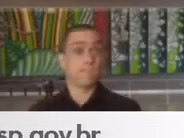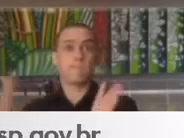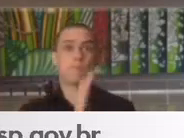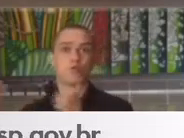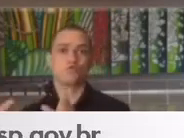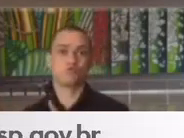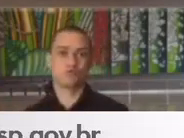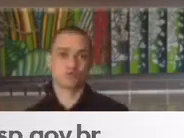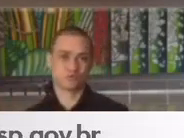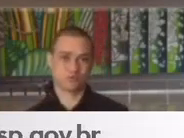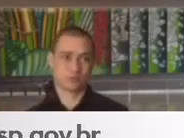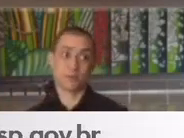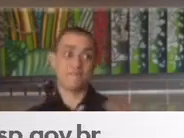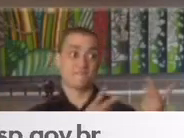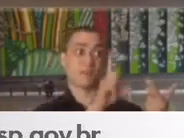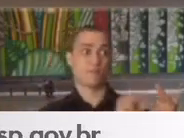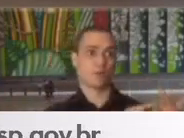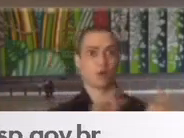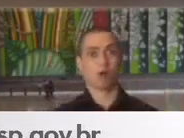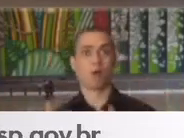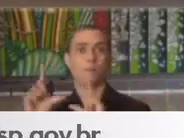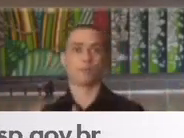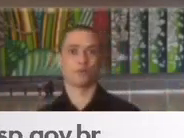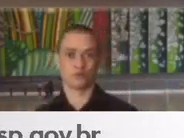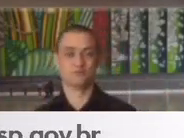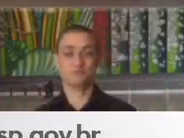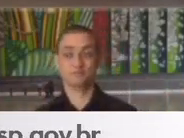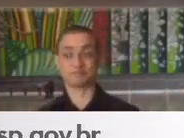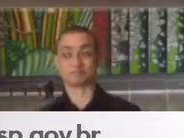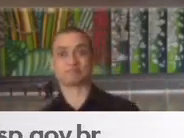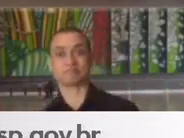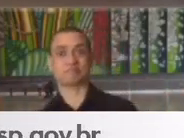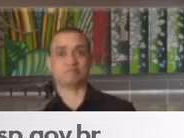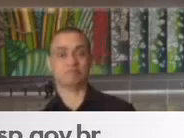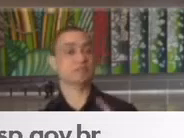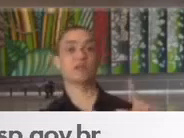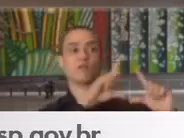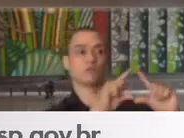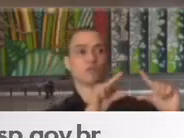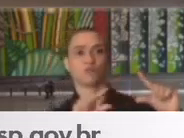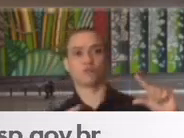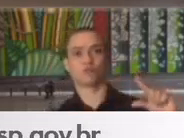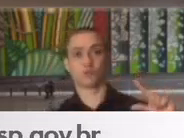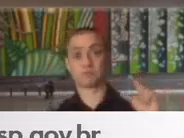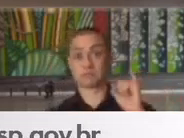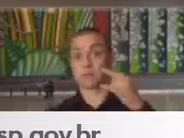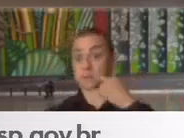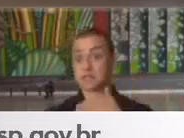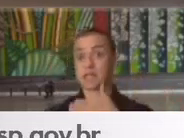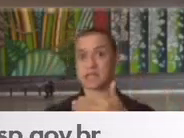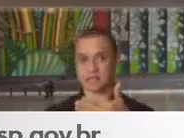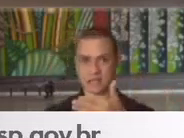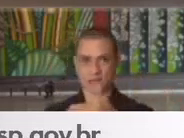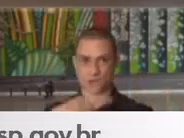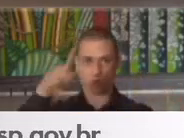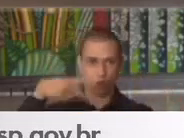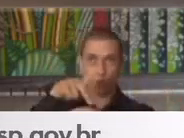e é talvez mais relevante se nós olharmos o impacto daqueles países